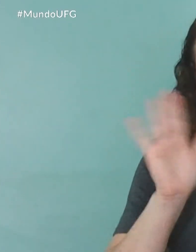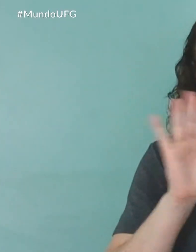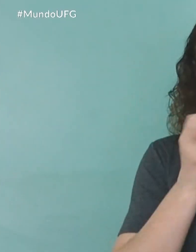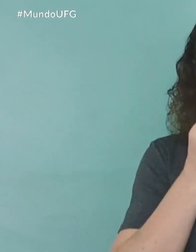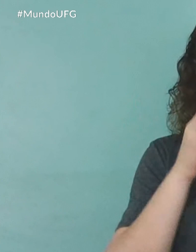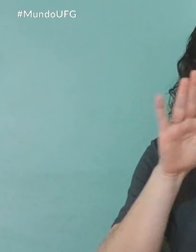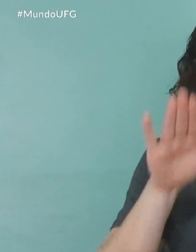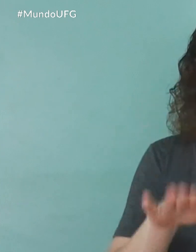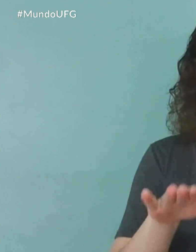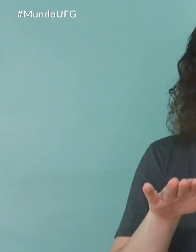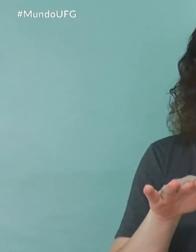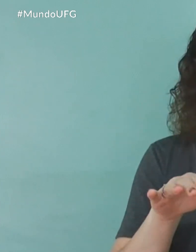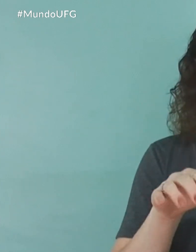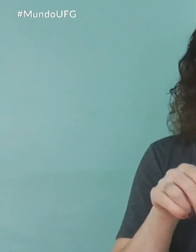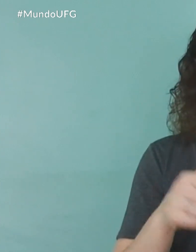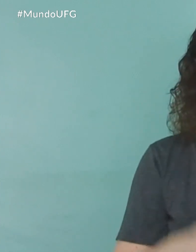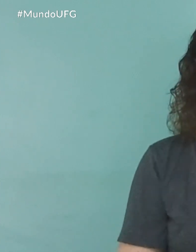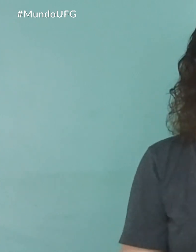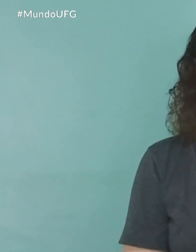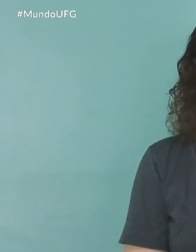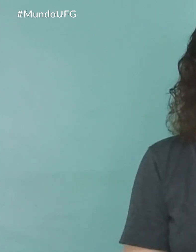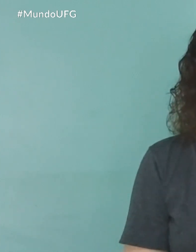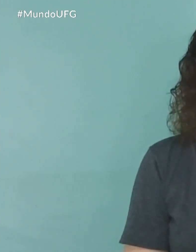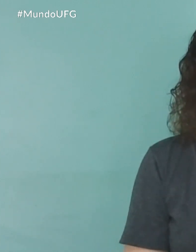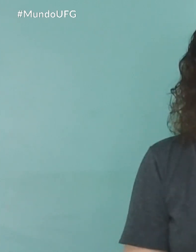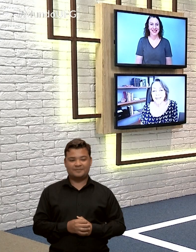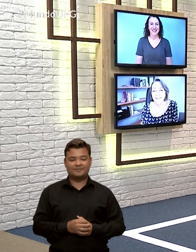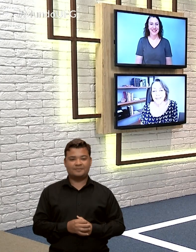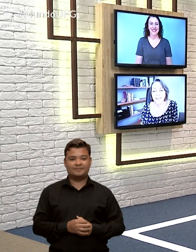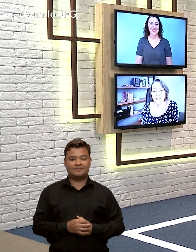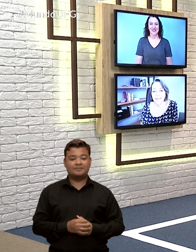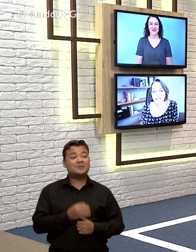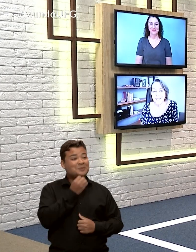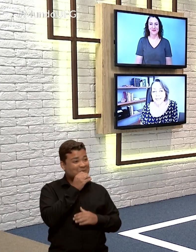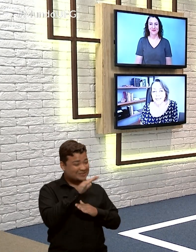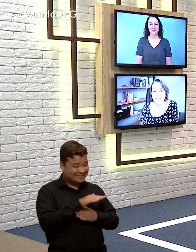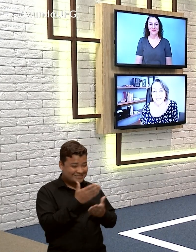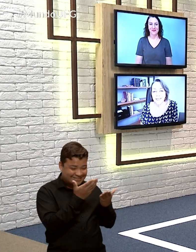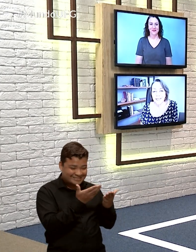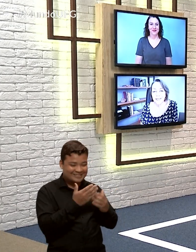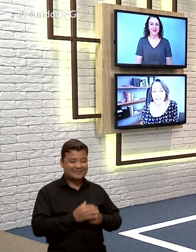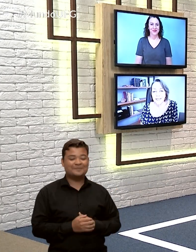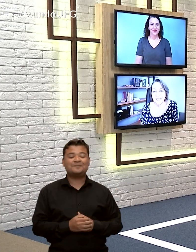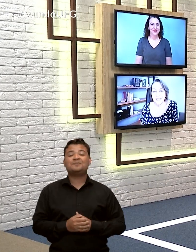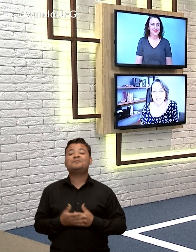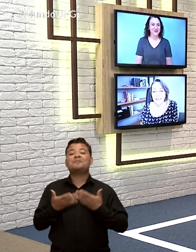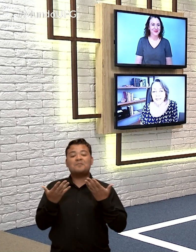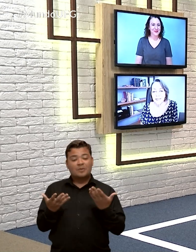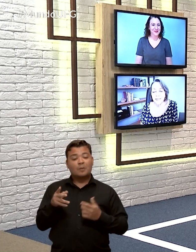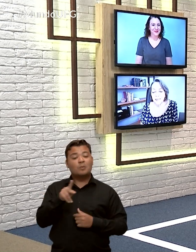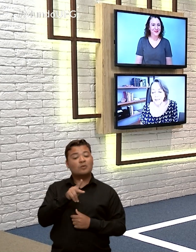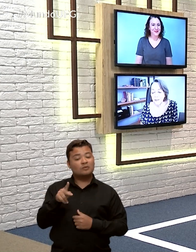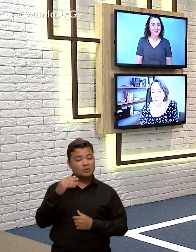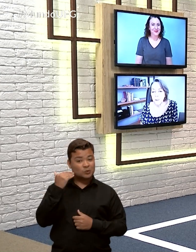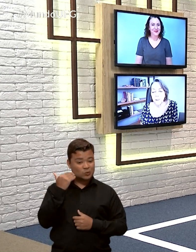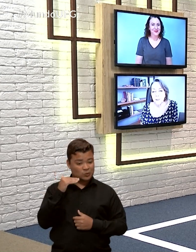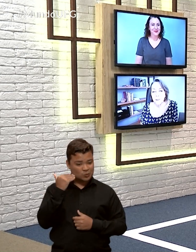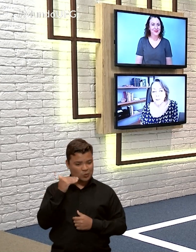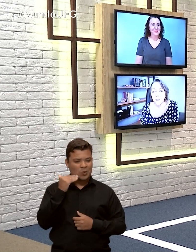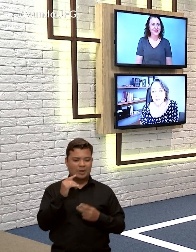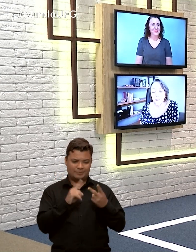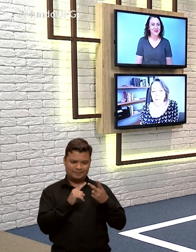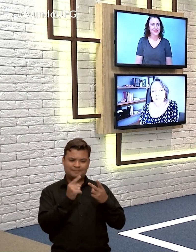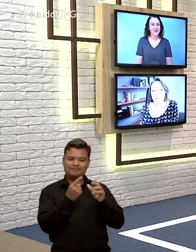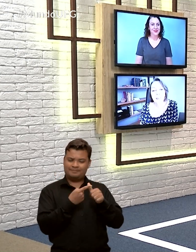Muito obrigado mais uma vez pelo convite. Boa tarde a todos. Boa tarde. Bom, professora Sueli, eu quero que você